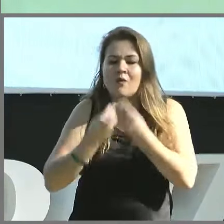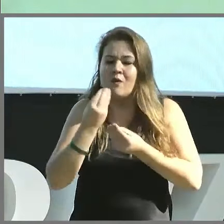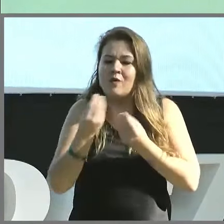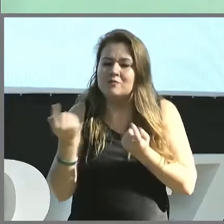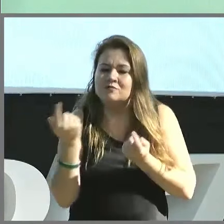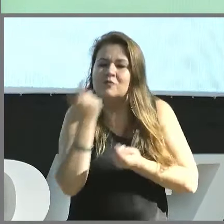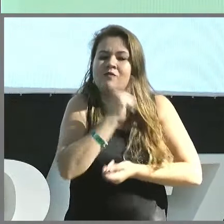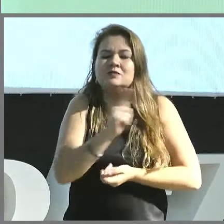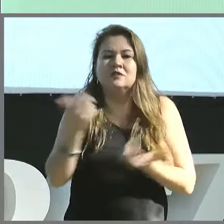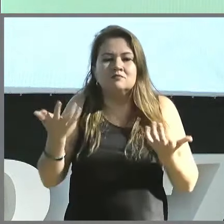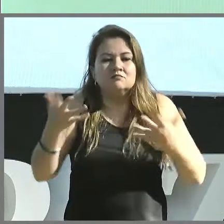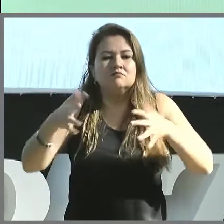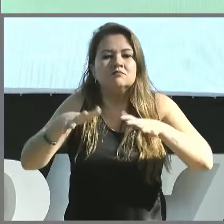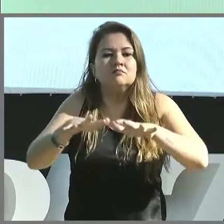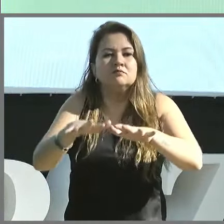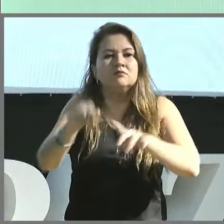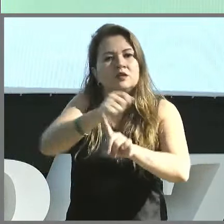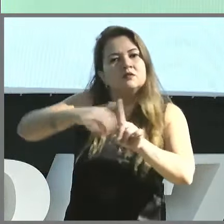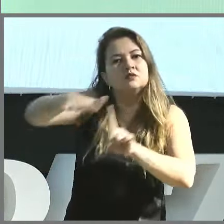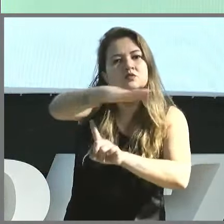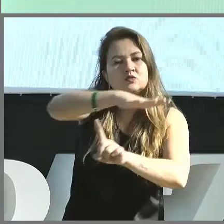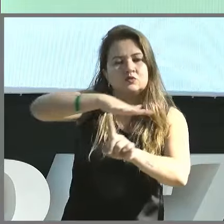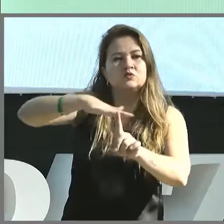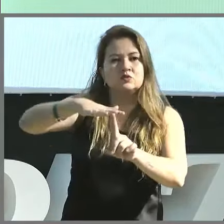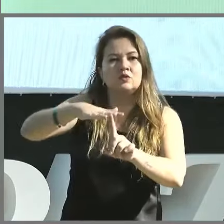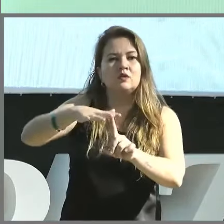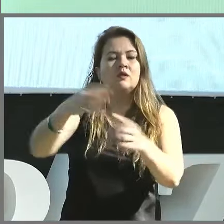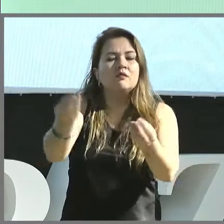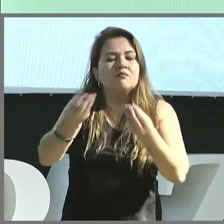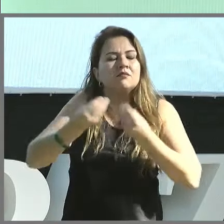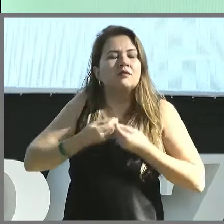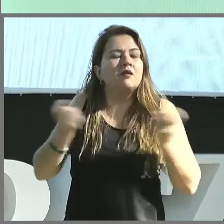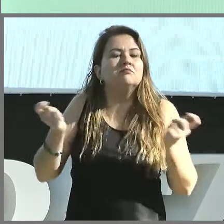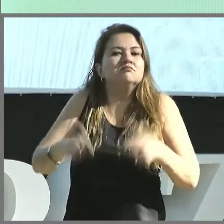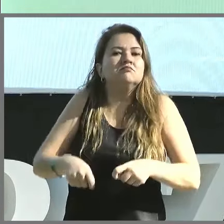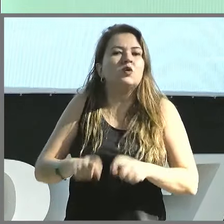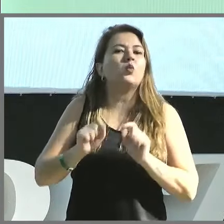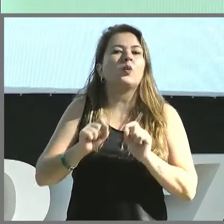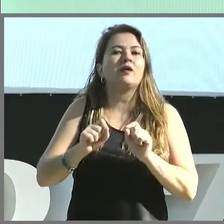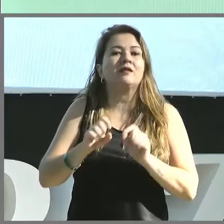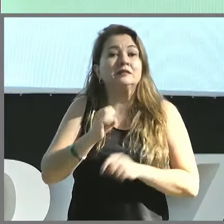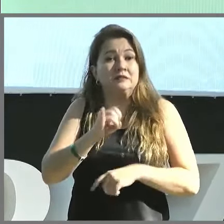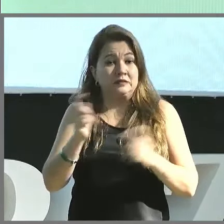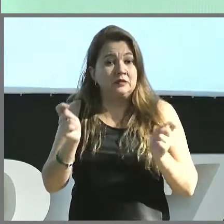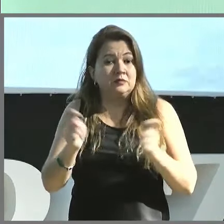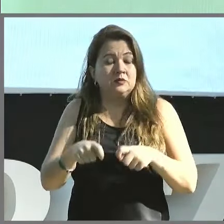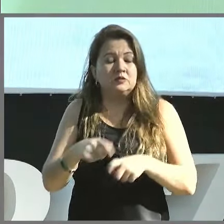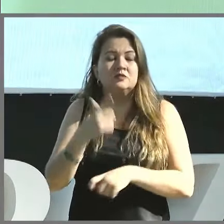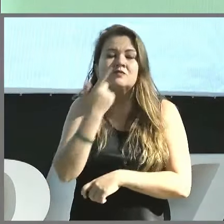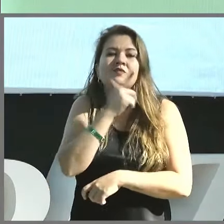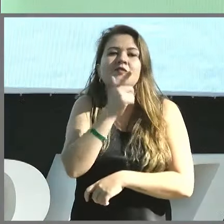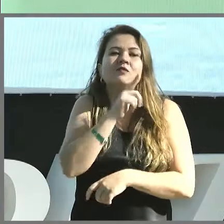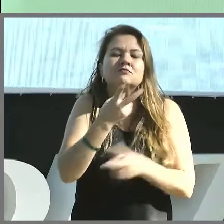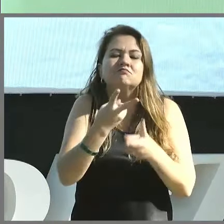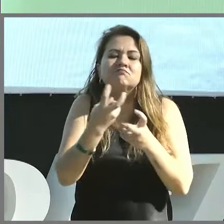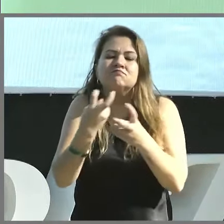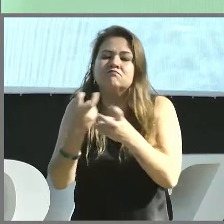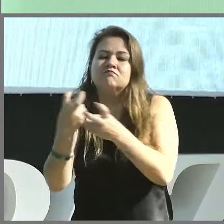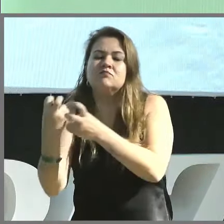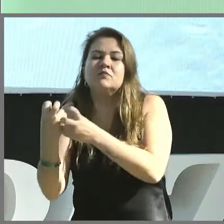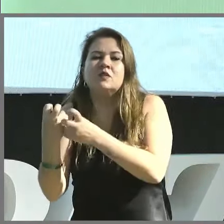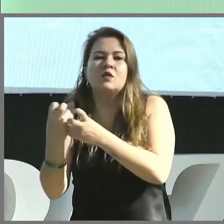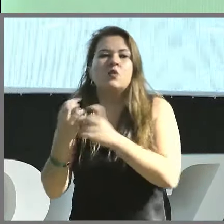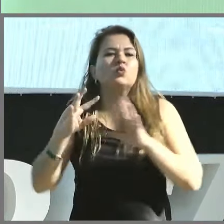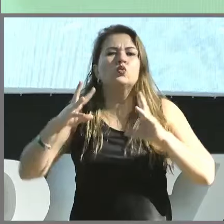inserção social que nos permita, na medida do possível, extrair o melhor proveito